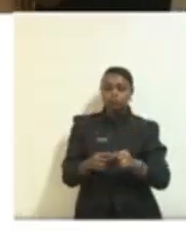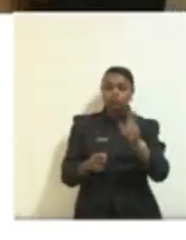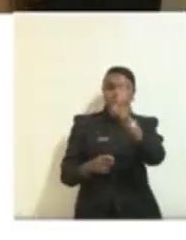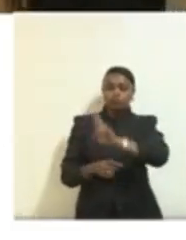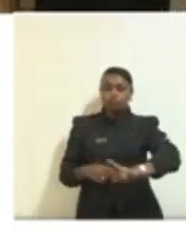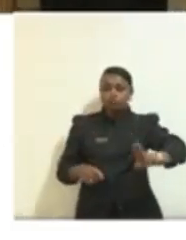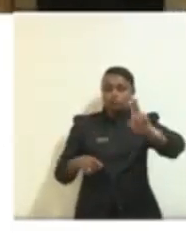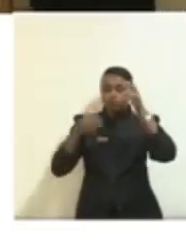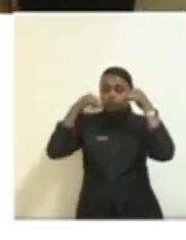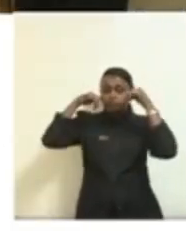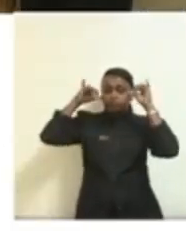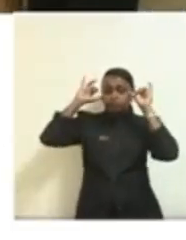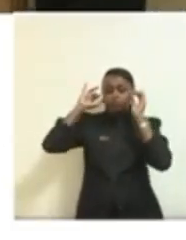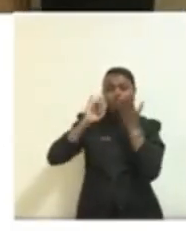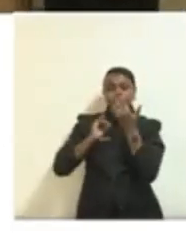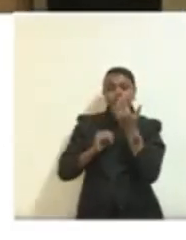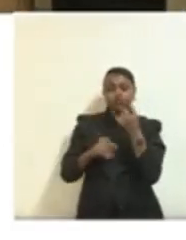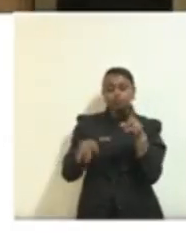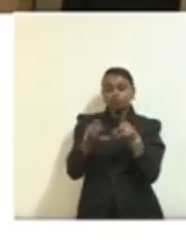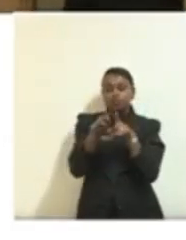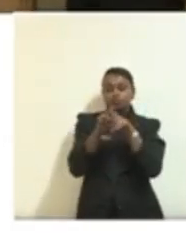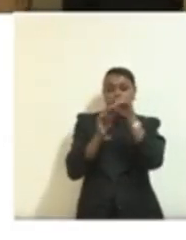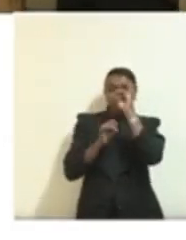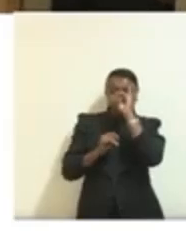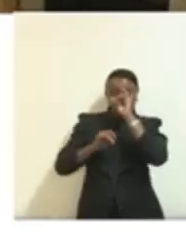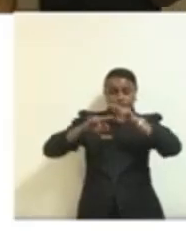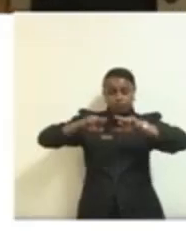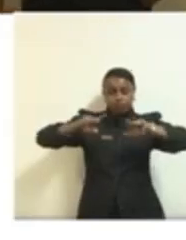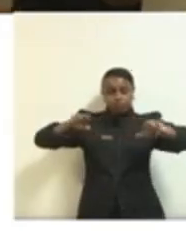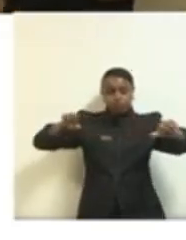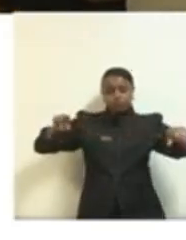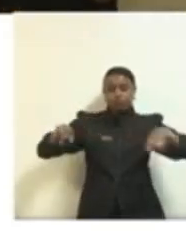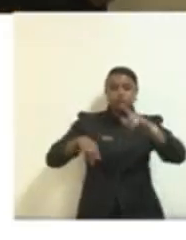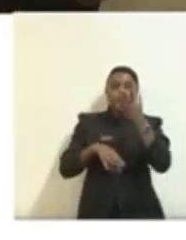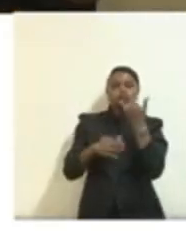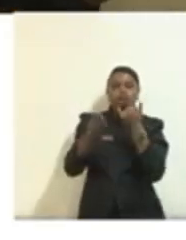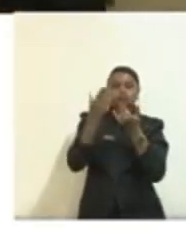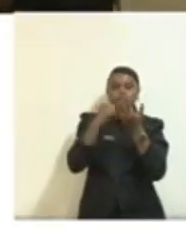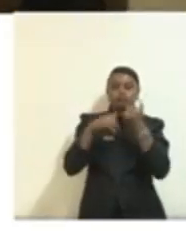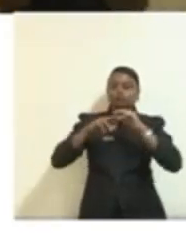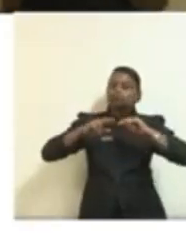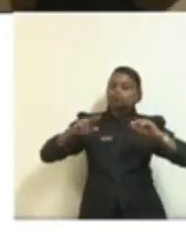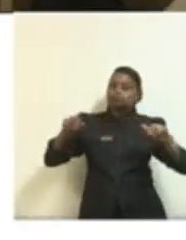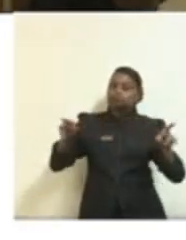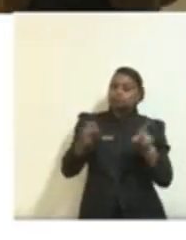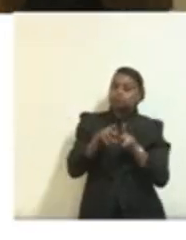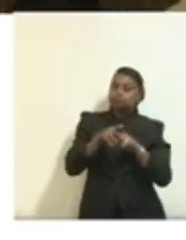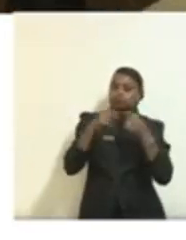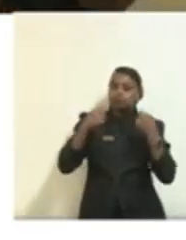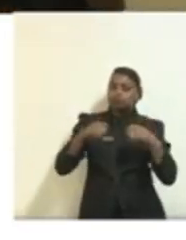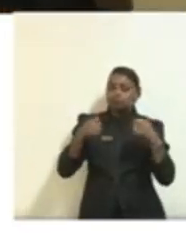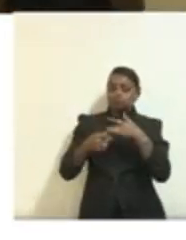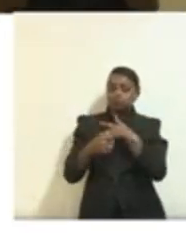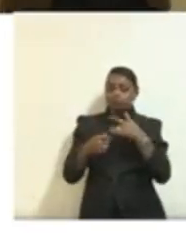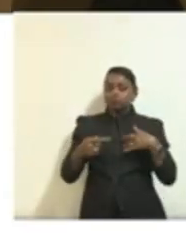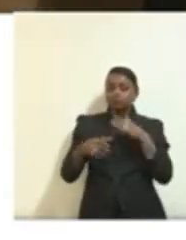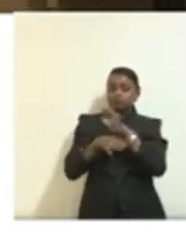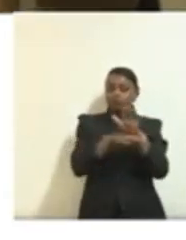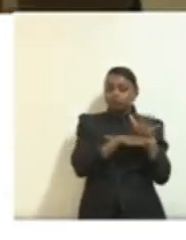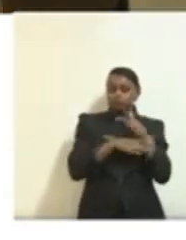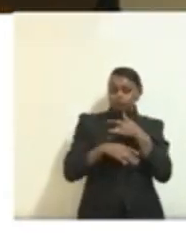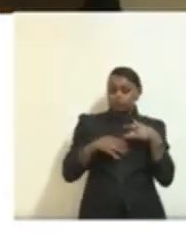Porque a ideia é de que os bovinos são animais exóticos, mas como? Nós estamos propondo usar animais exóticos em unidade de